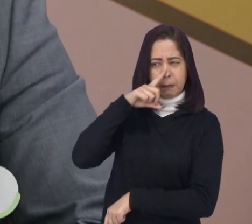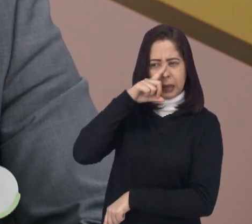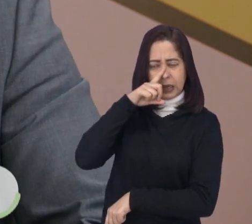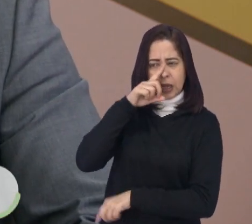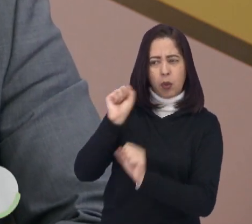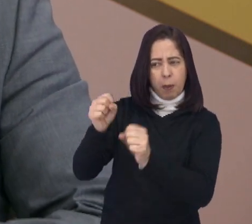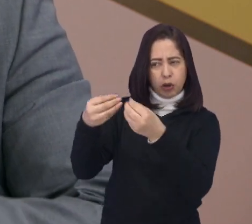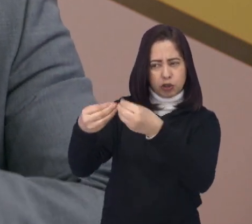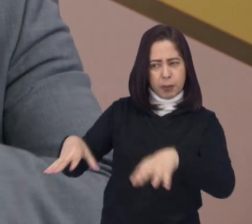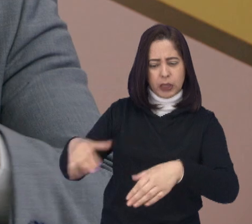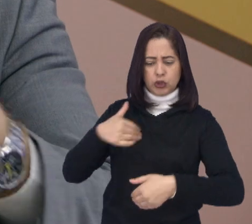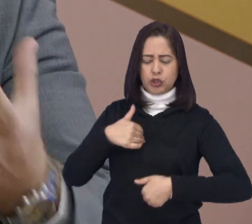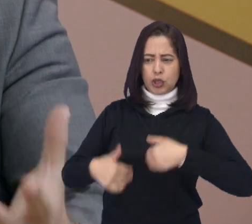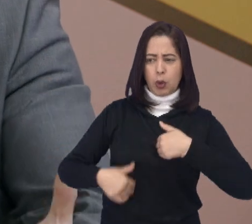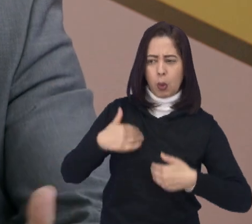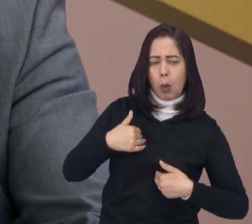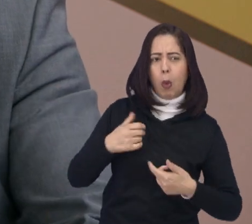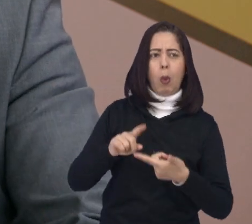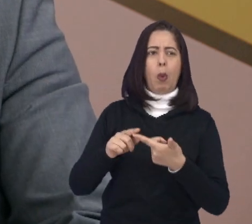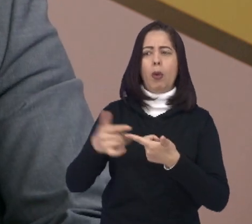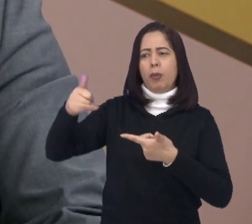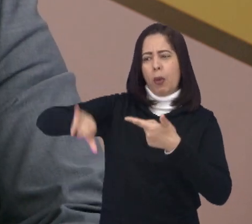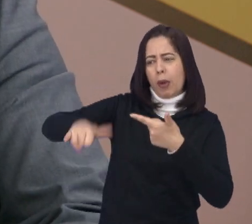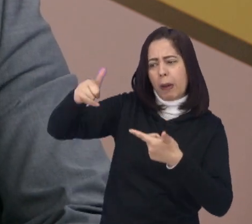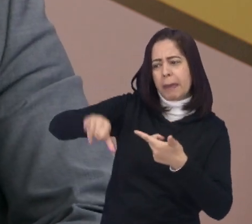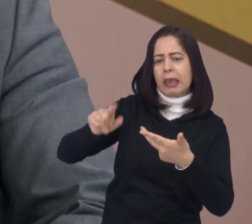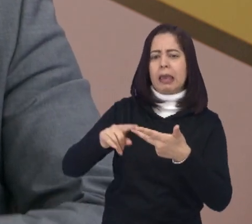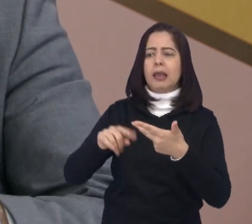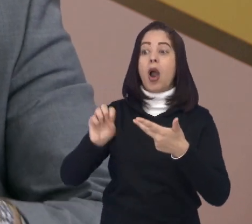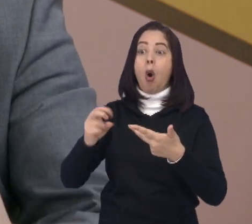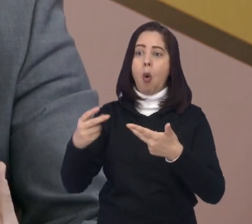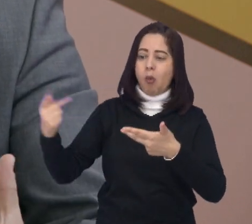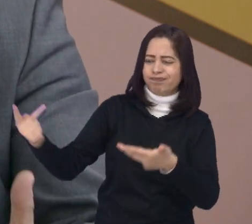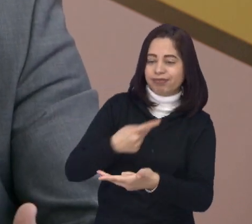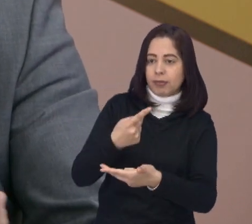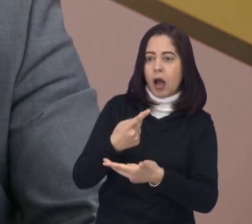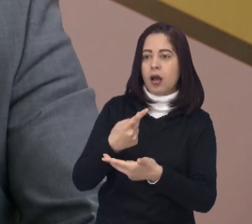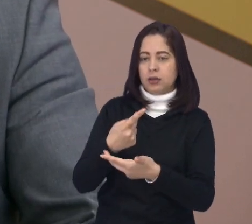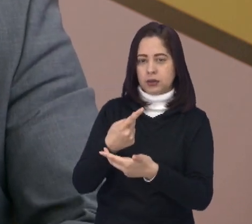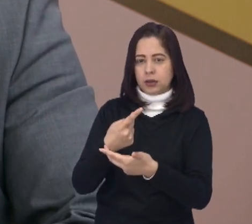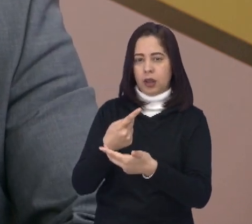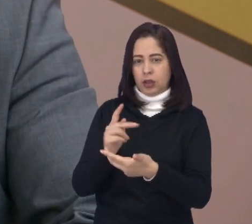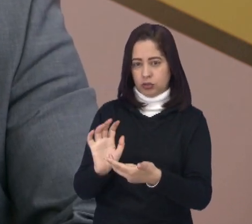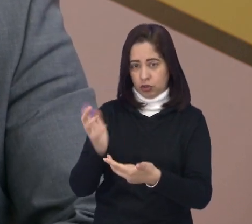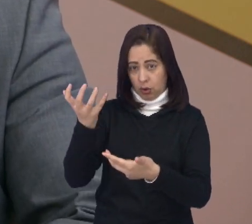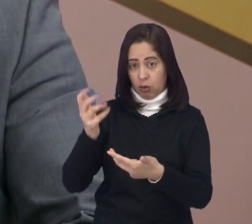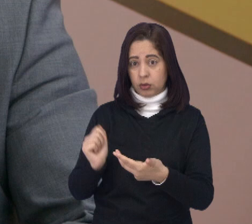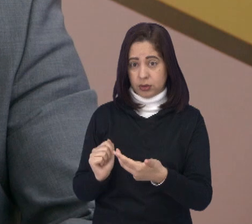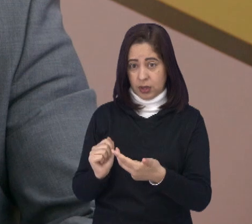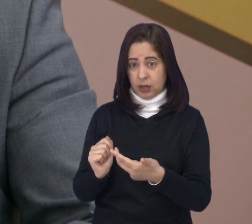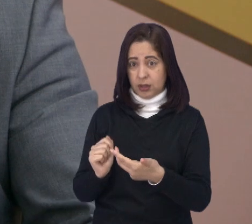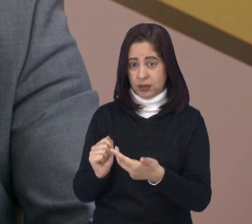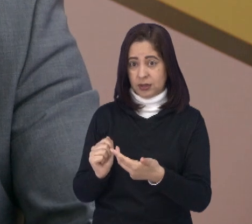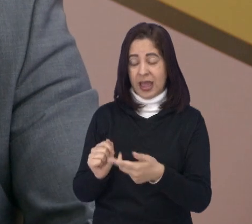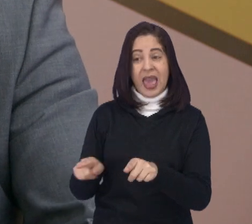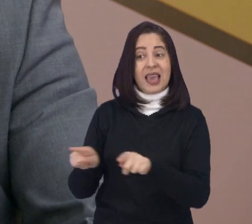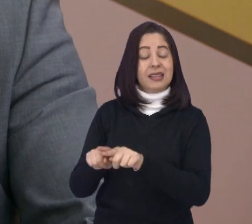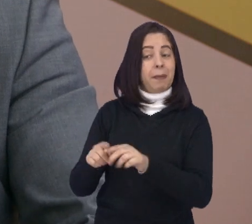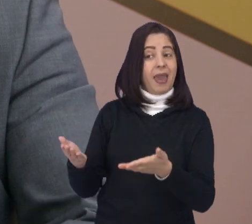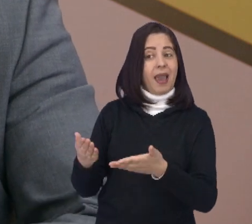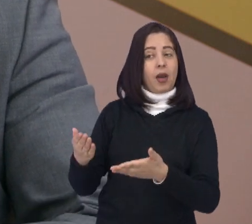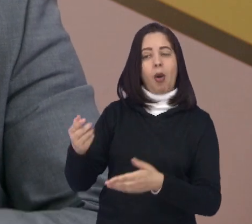químico, biológico, ou um risco ergonômico, risco de acidente, e agora entrando, né, nessa última alteração, Sim. risco